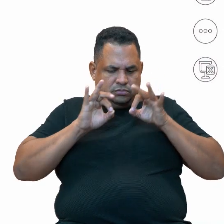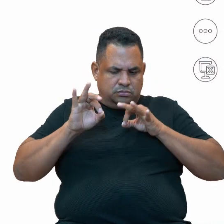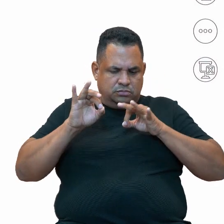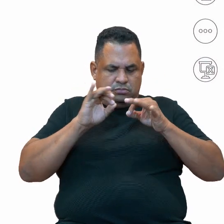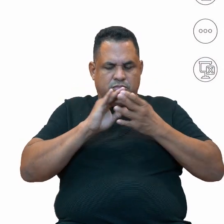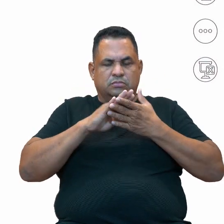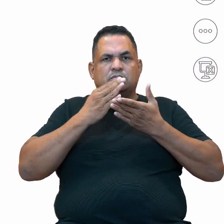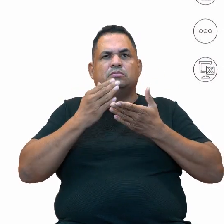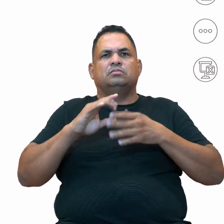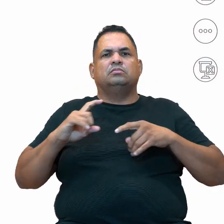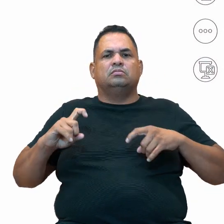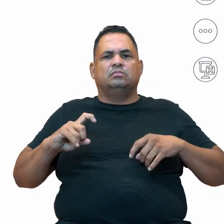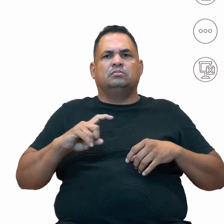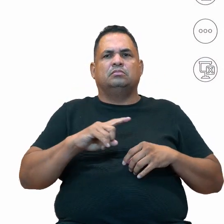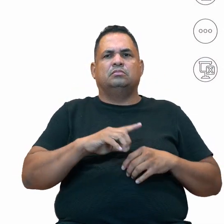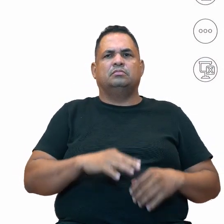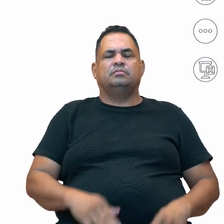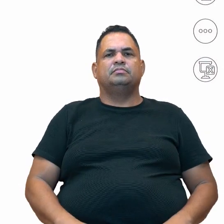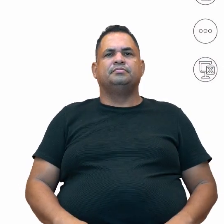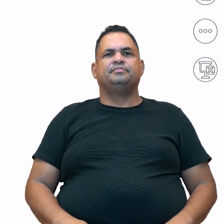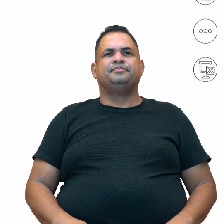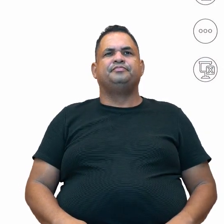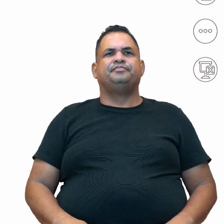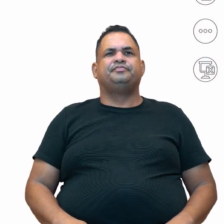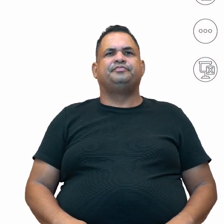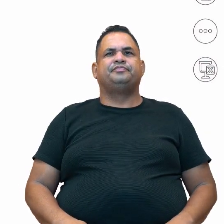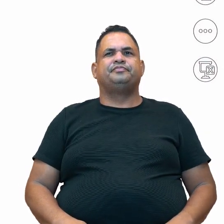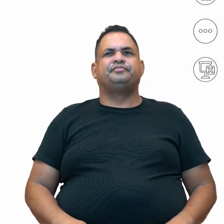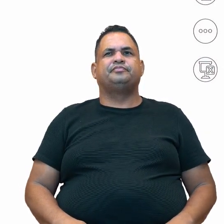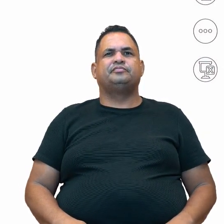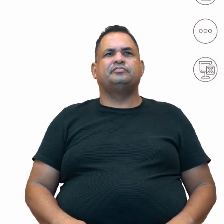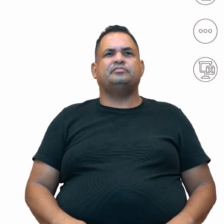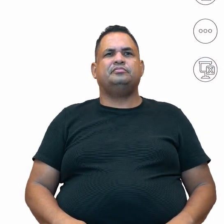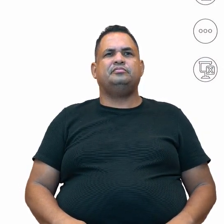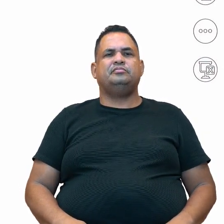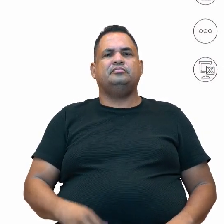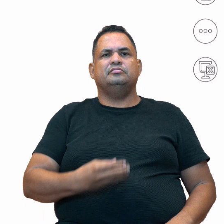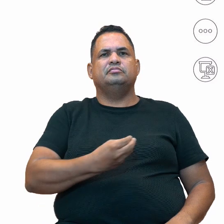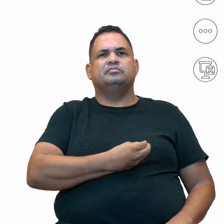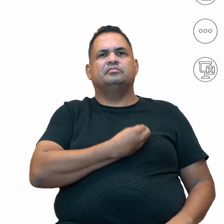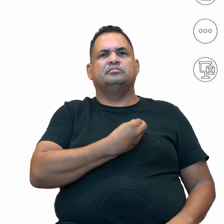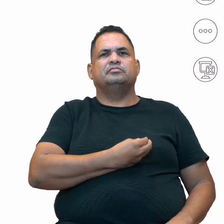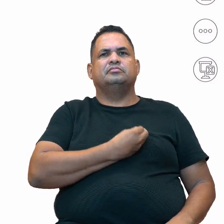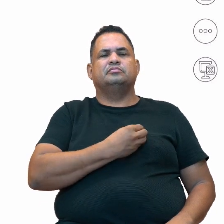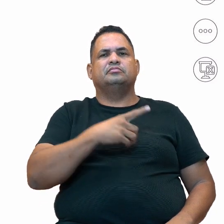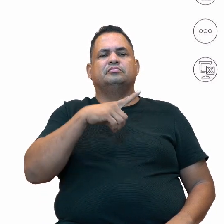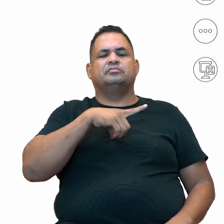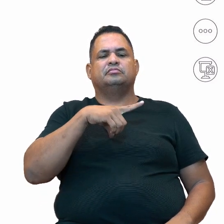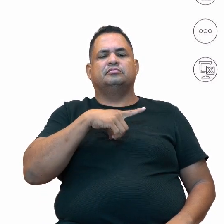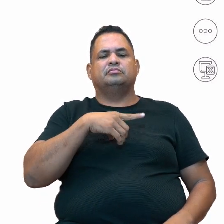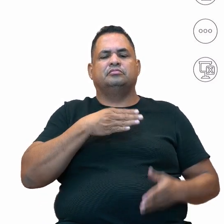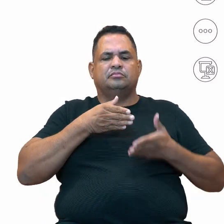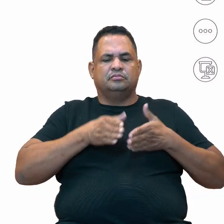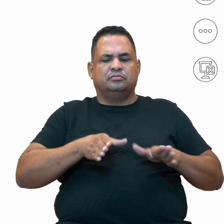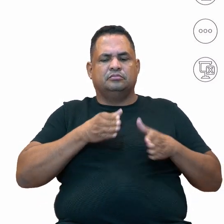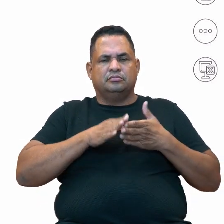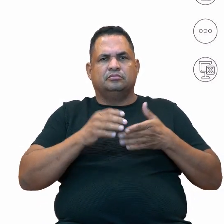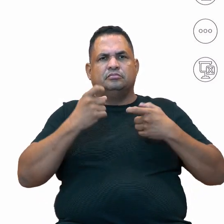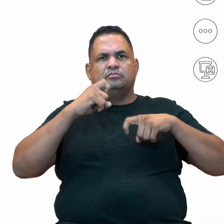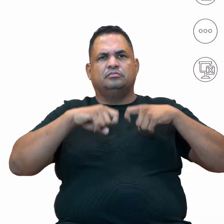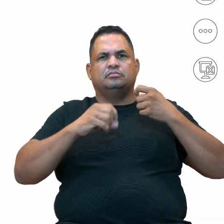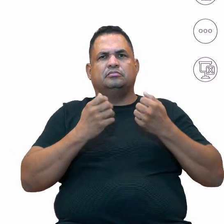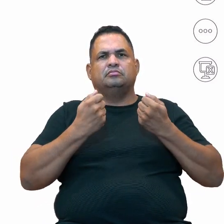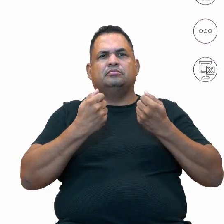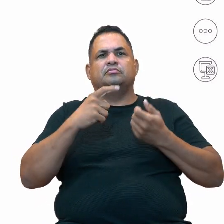ainda aí. Nossa, como tem. Vamos lá. Organismos com reprodução sexuada podem receber as